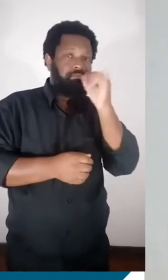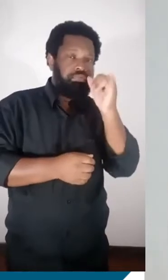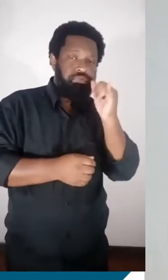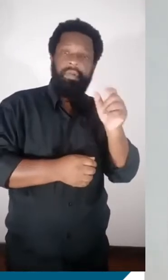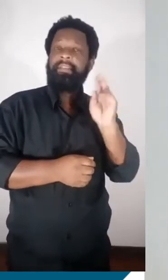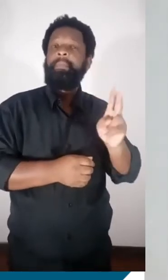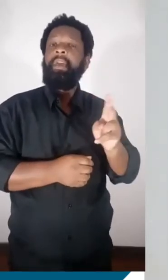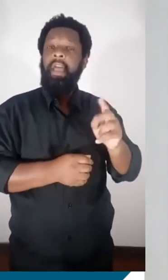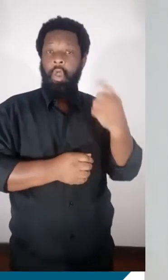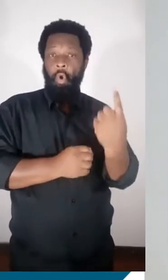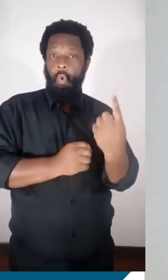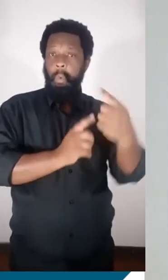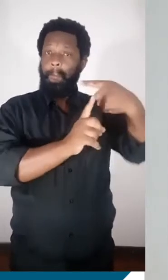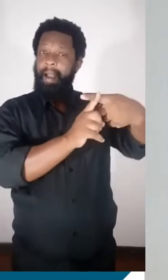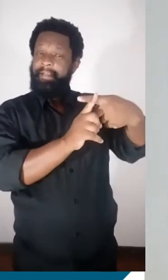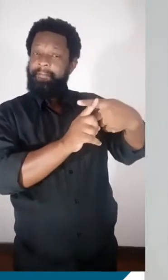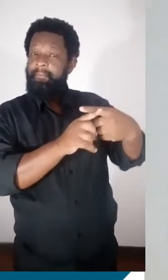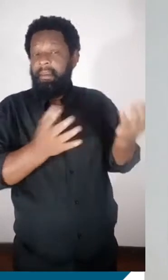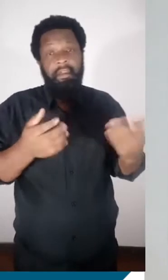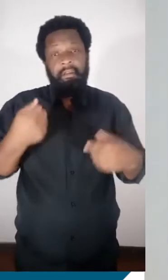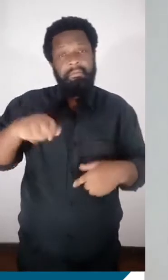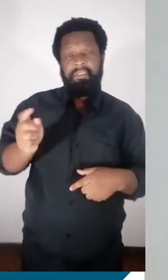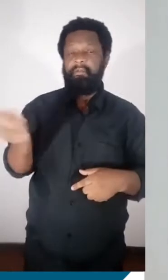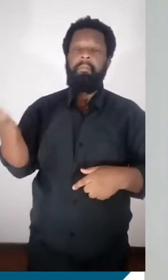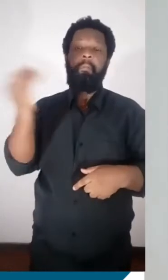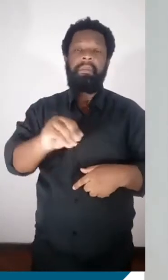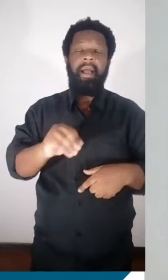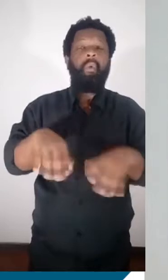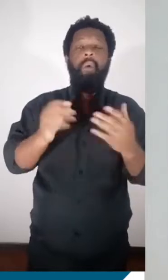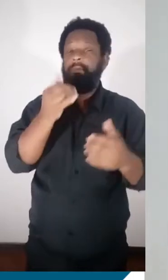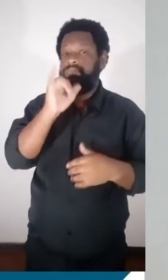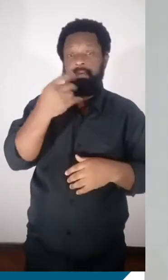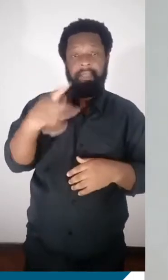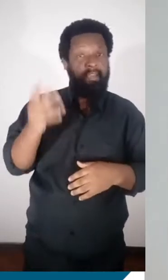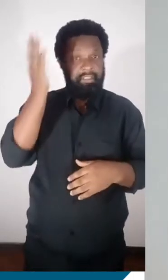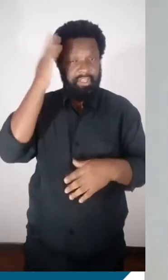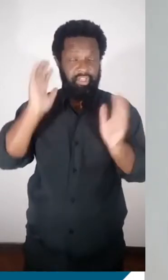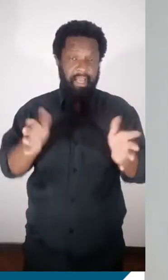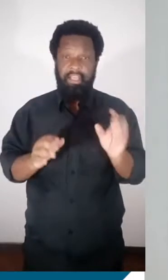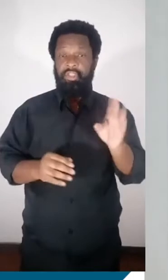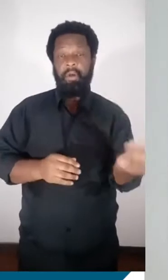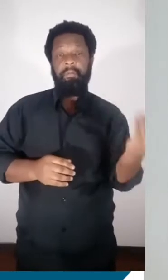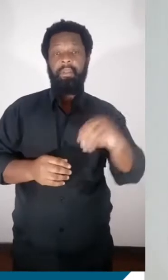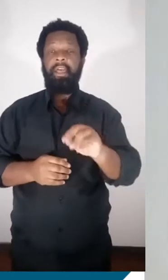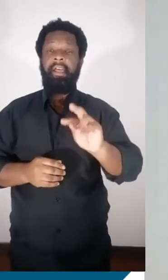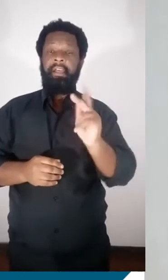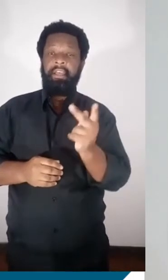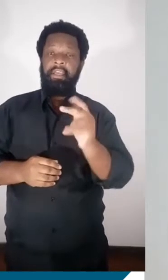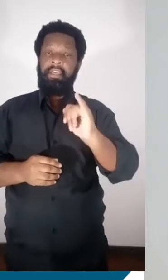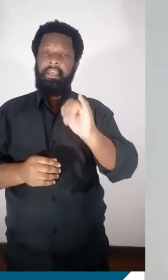Ele sempre vai ser 1 mais. Então eu não preciso dizer qual é a carga dele. Eu simplesmente coloco hidróxido